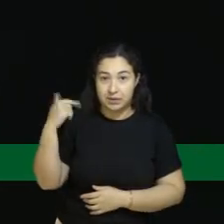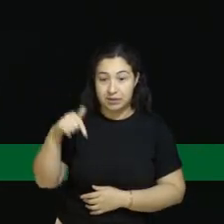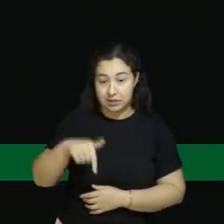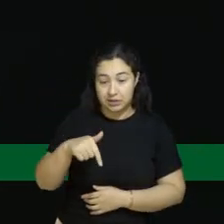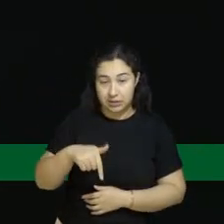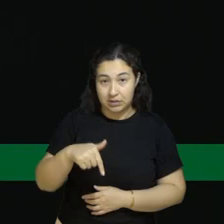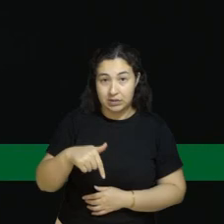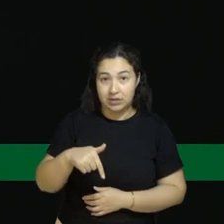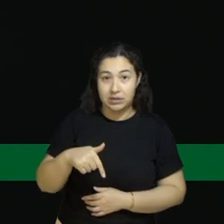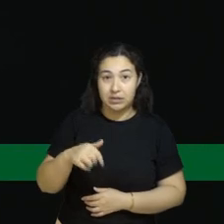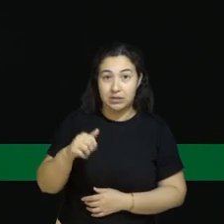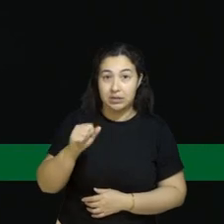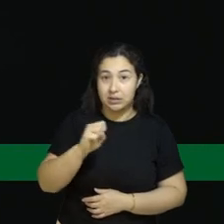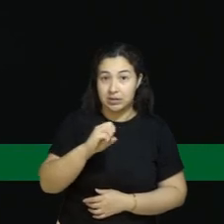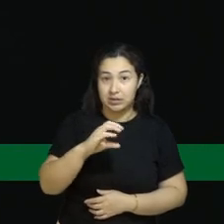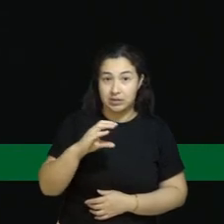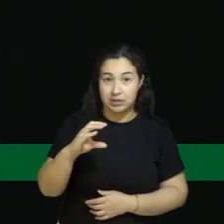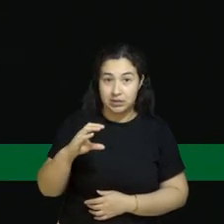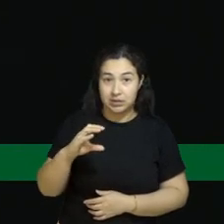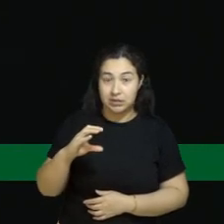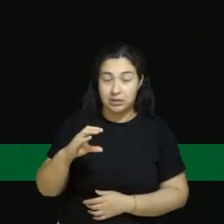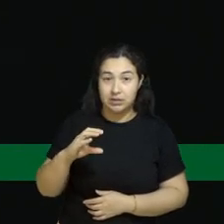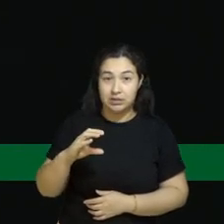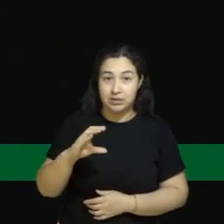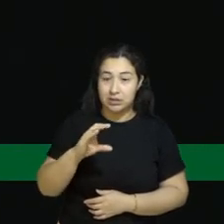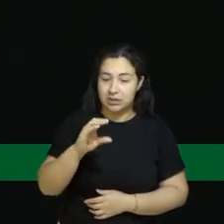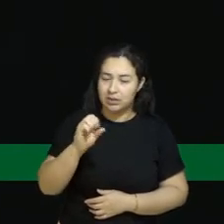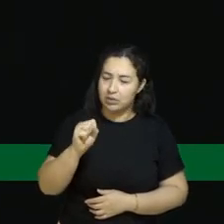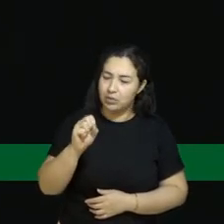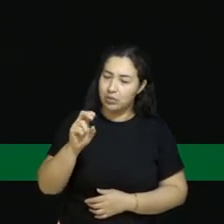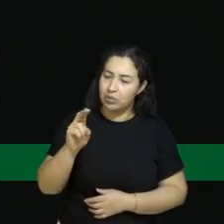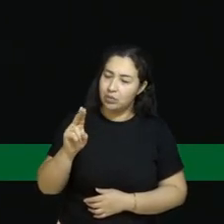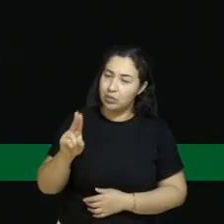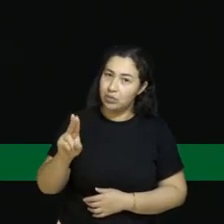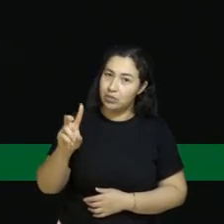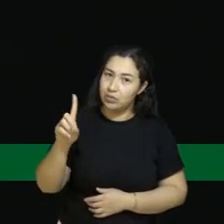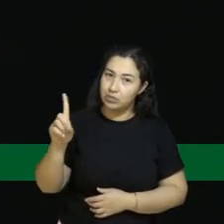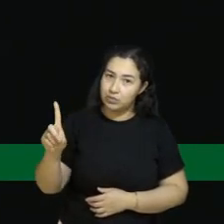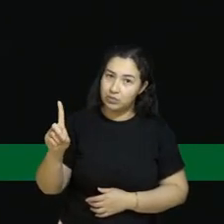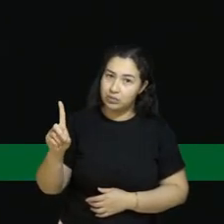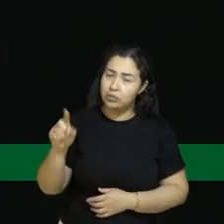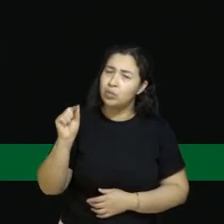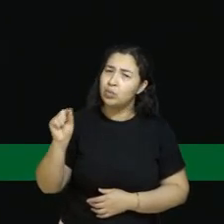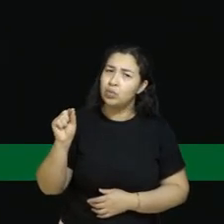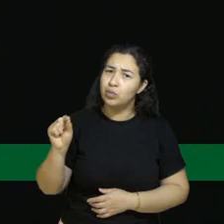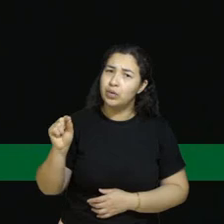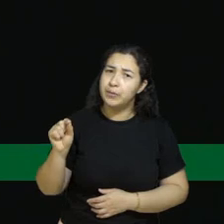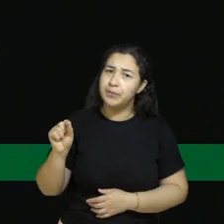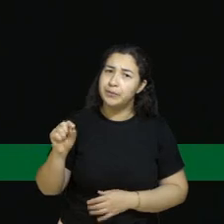Santa Catarina do COSUD, um conselho que reúne